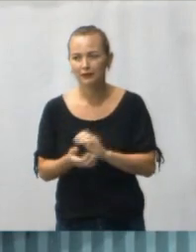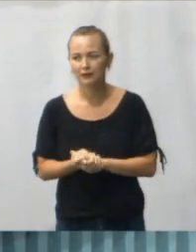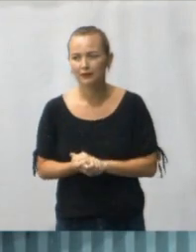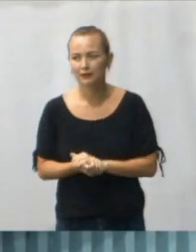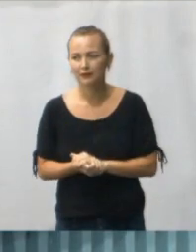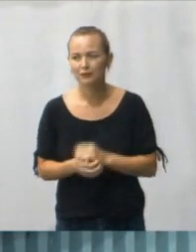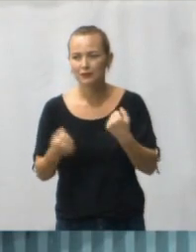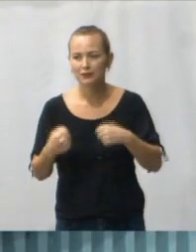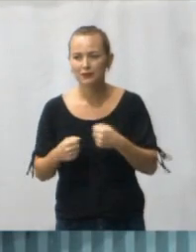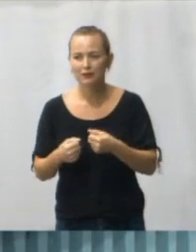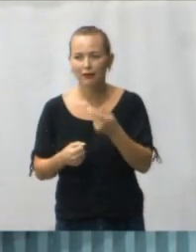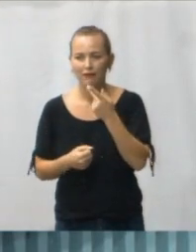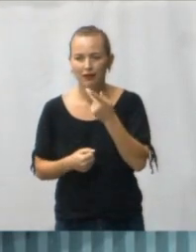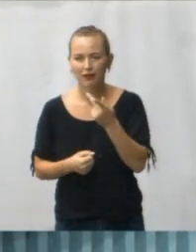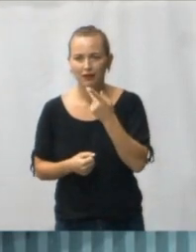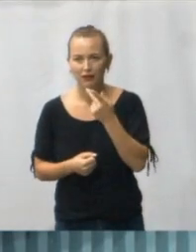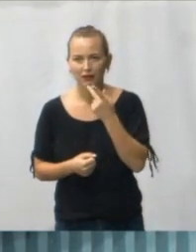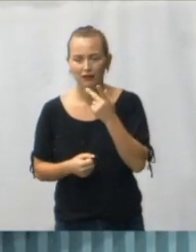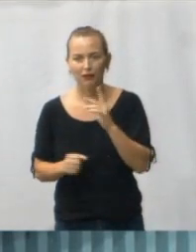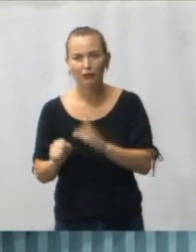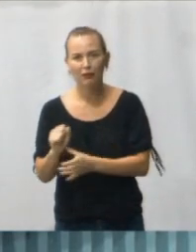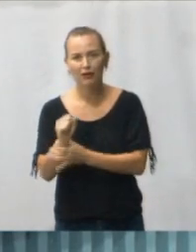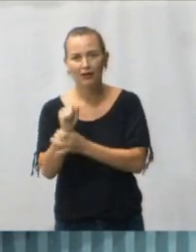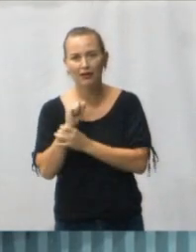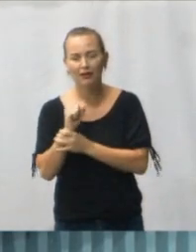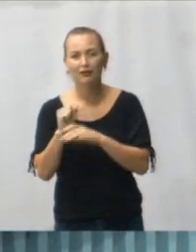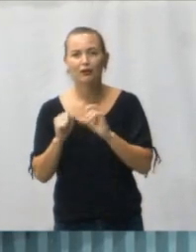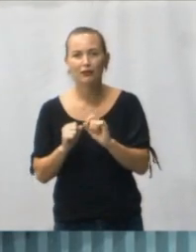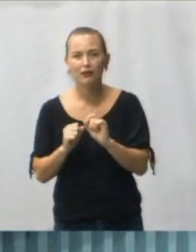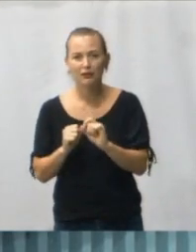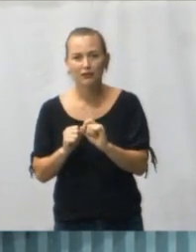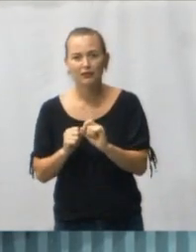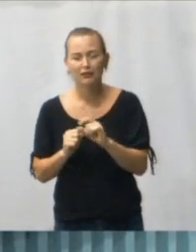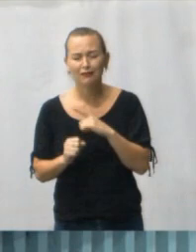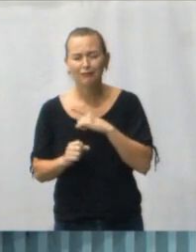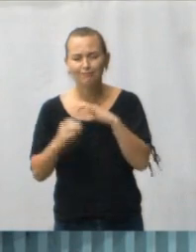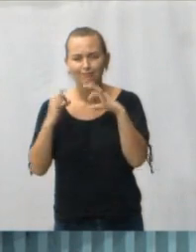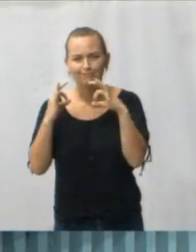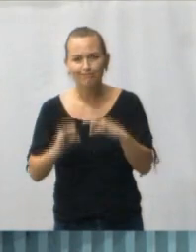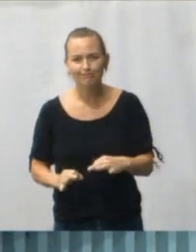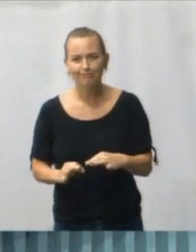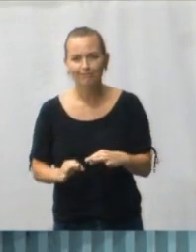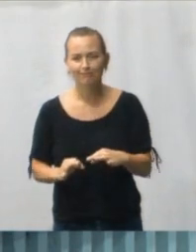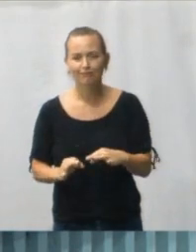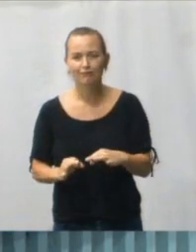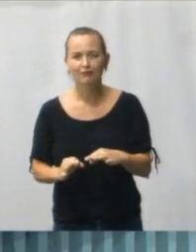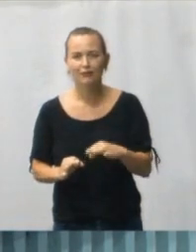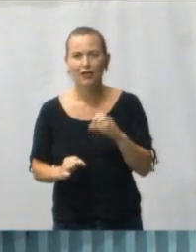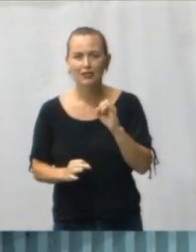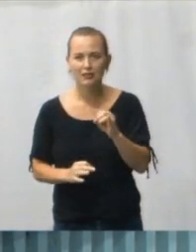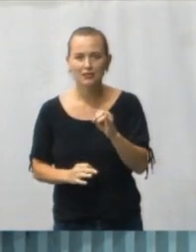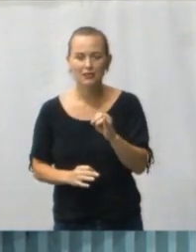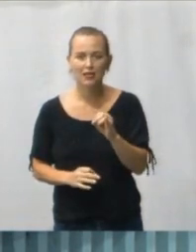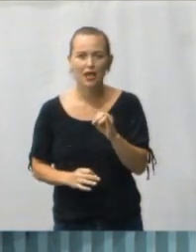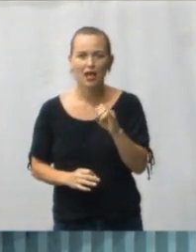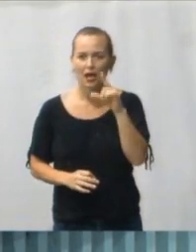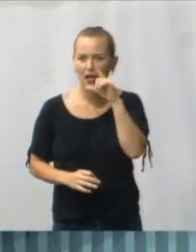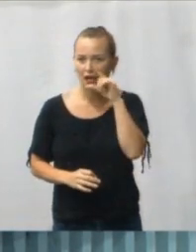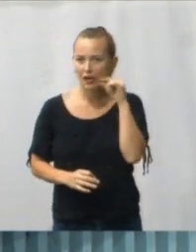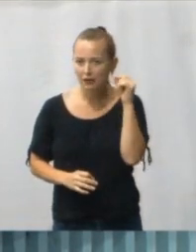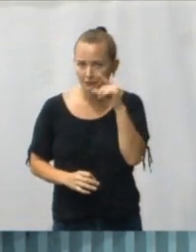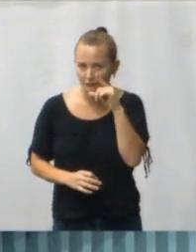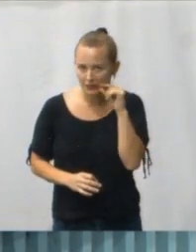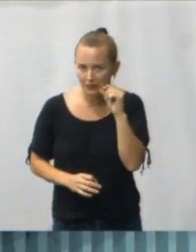eu garanto e tenho certeza que se a Camila Valadão, a Carla Coser, o